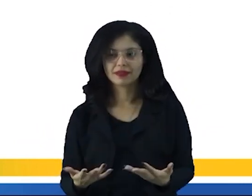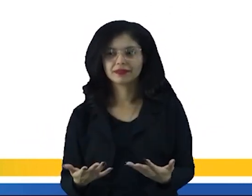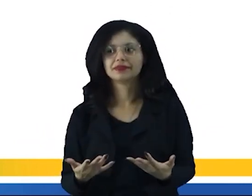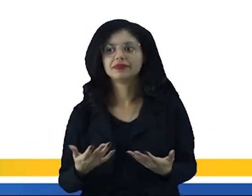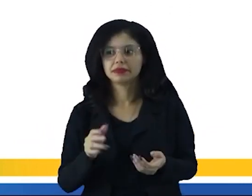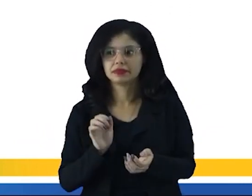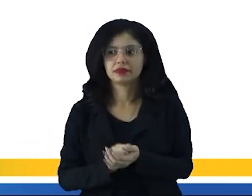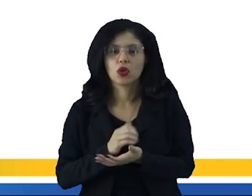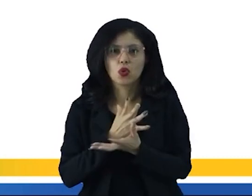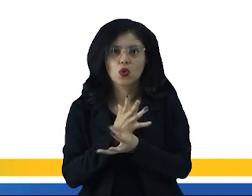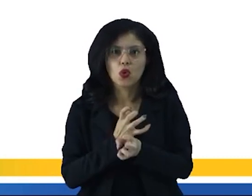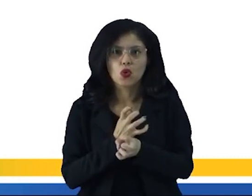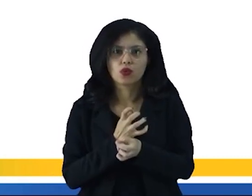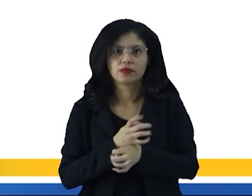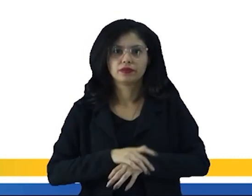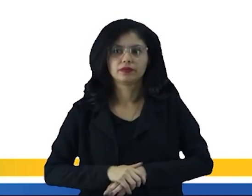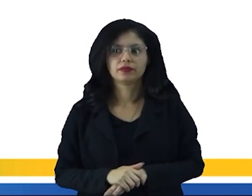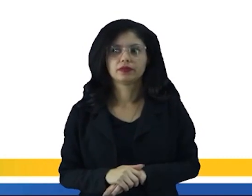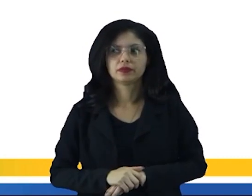estação seca.